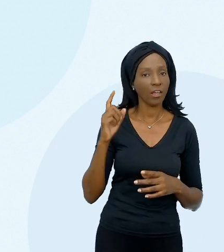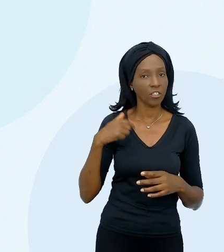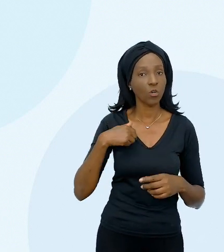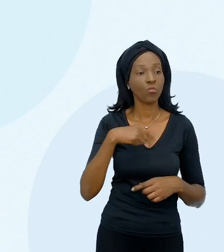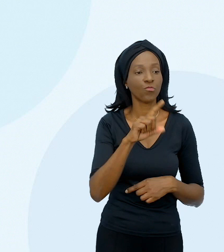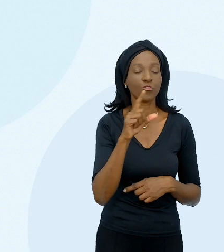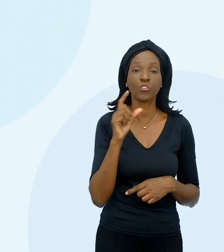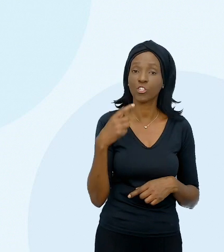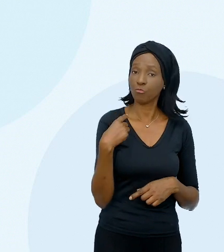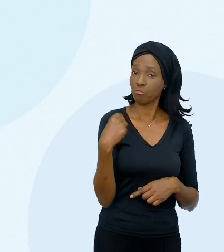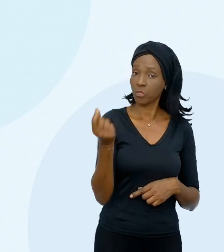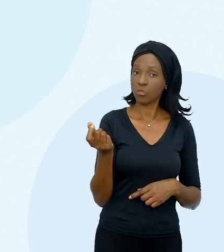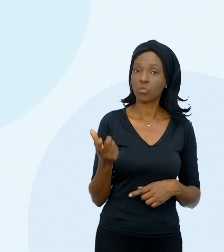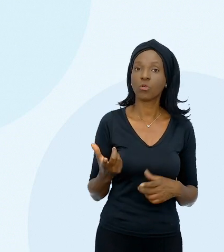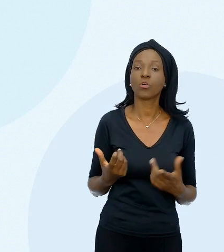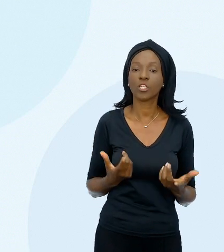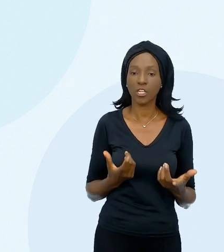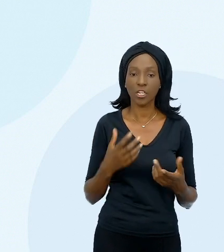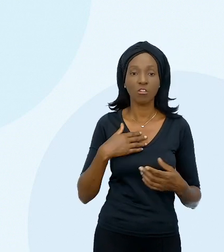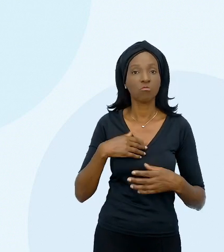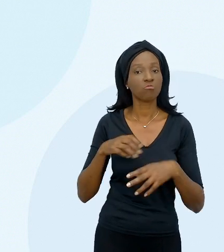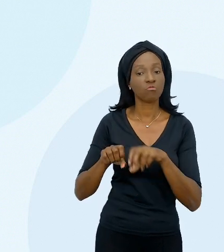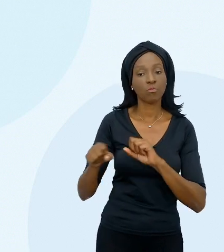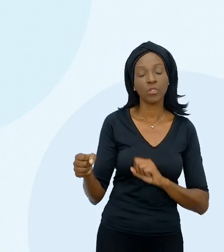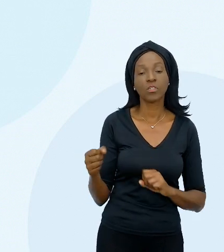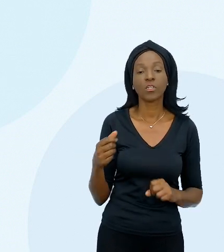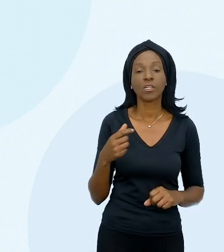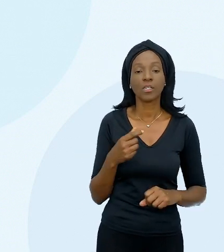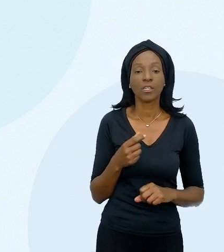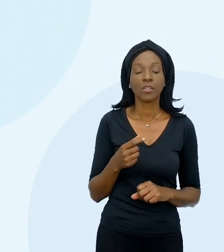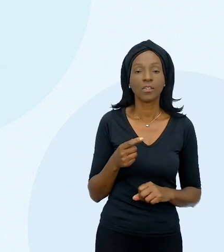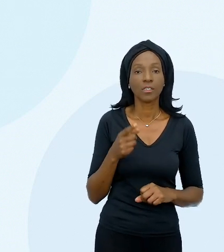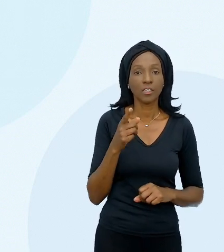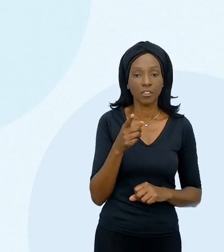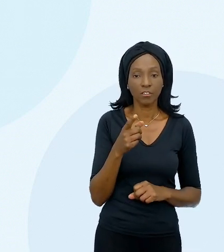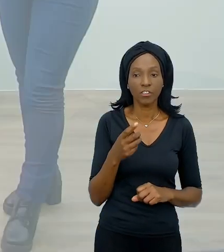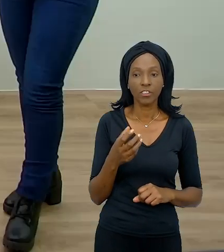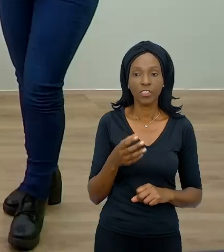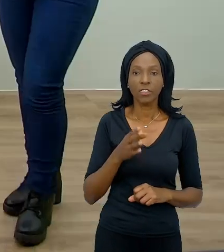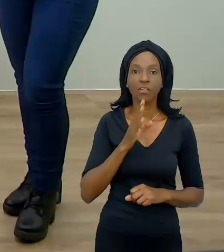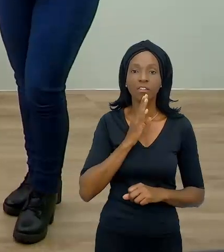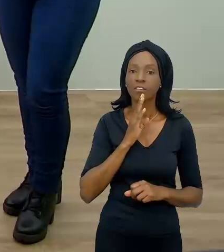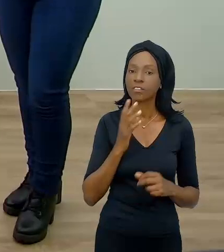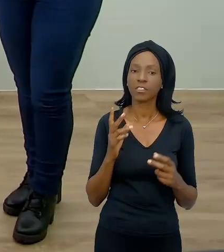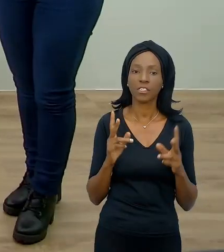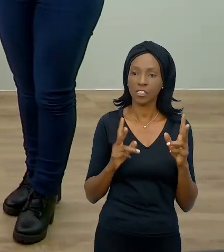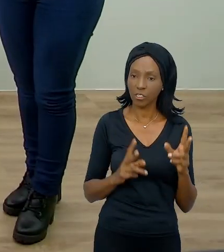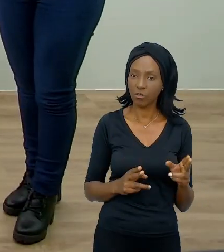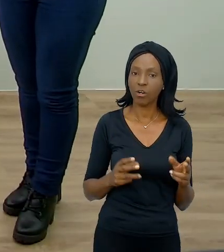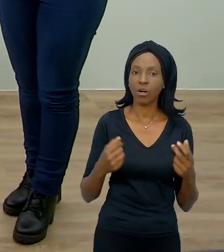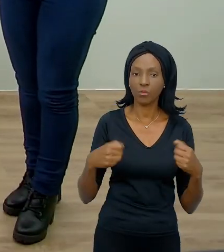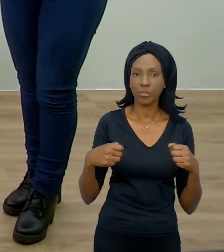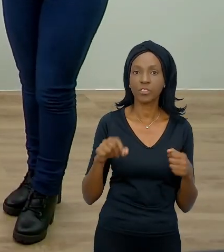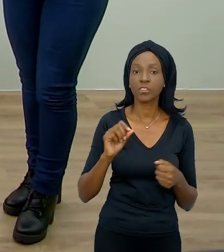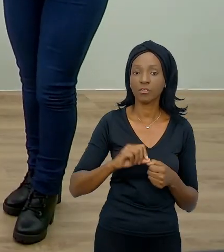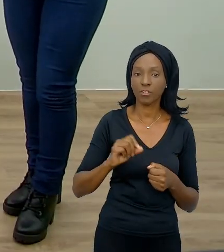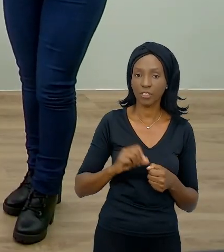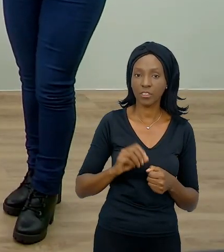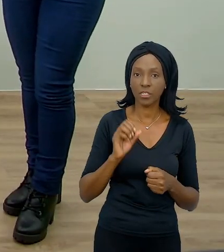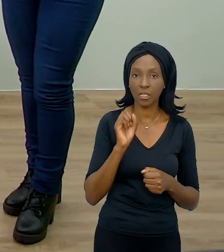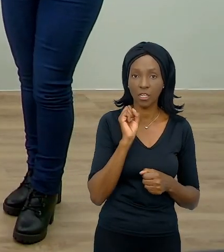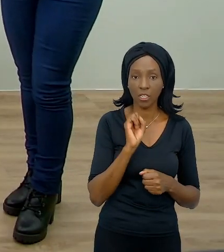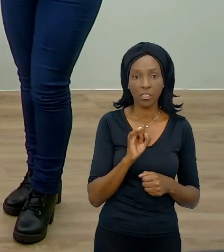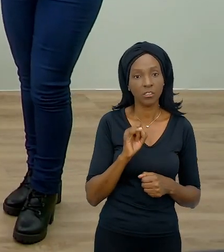processo seletivo, estou aqui enquanto formador, eu penso também. Que você fez Foi exatamente a mesma coisa. A mesma coisa. Então, se você quer